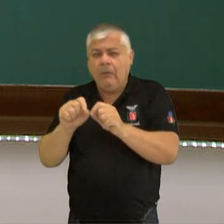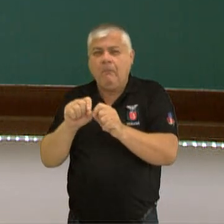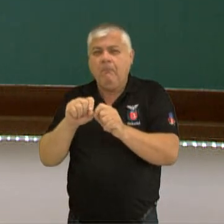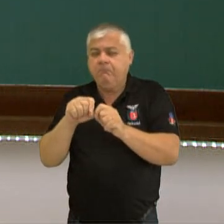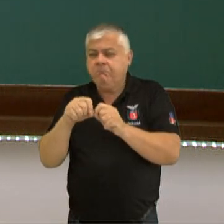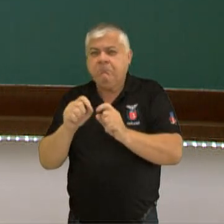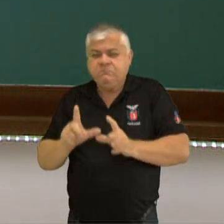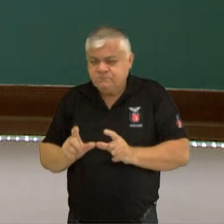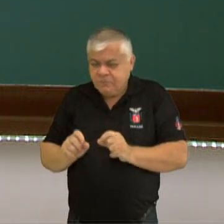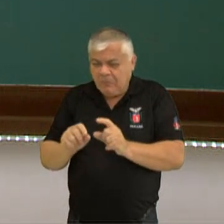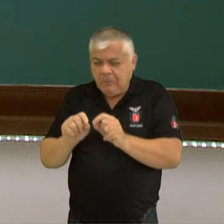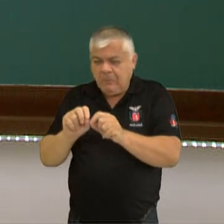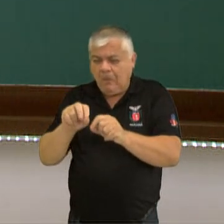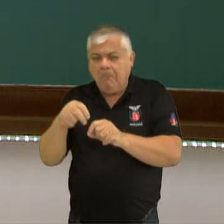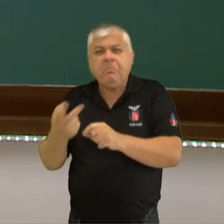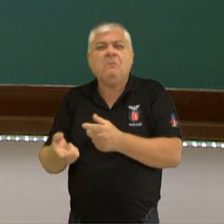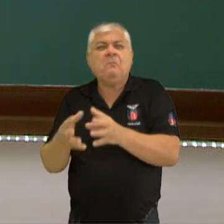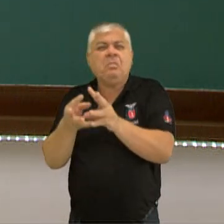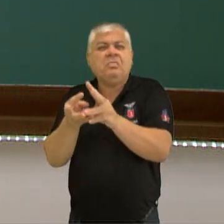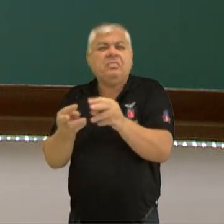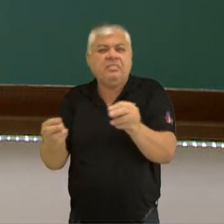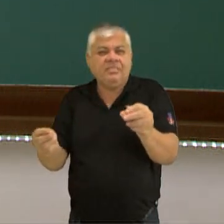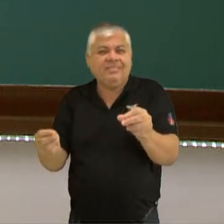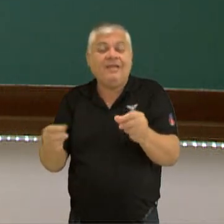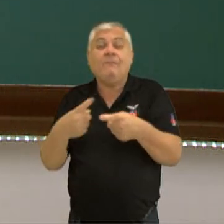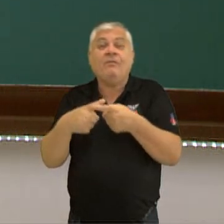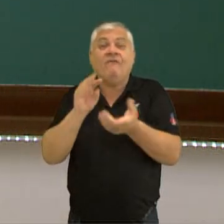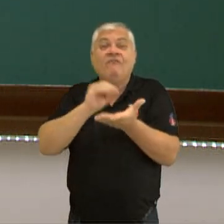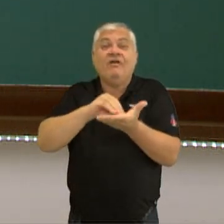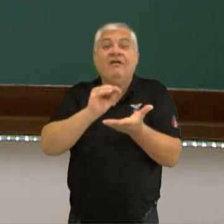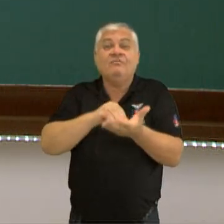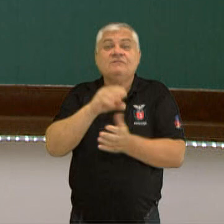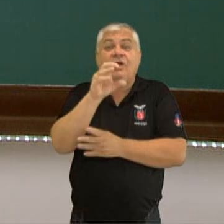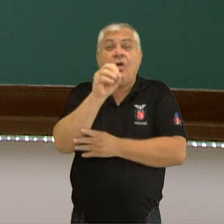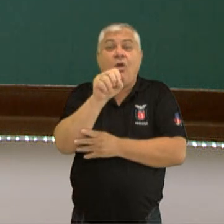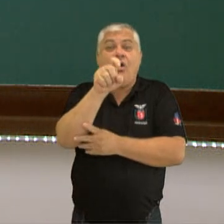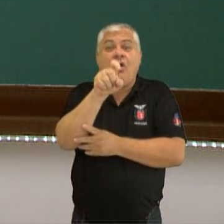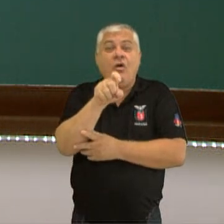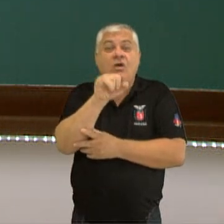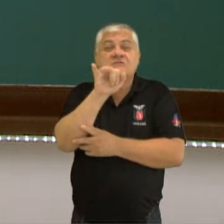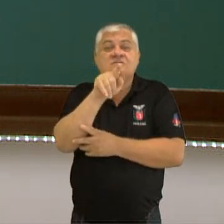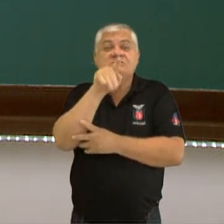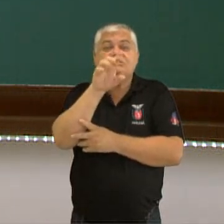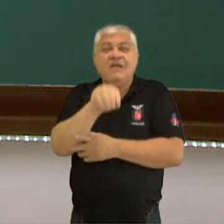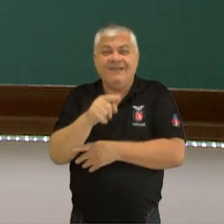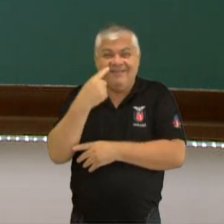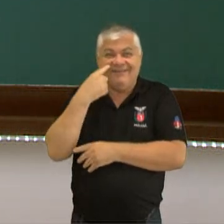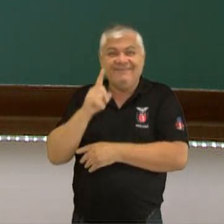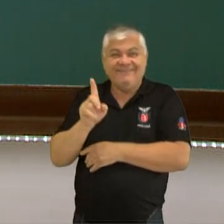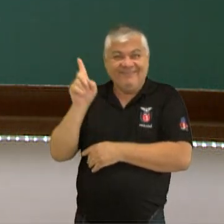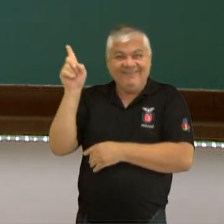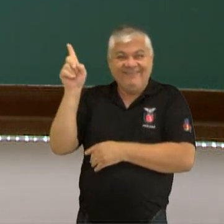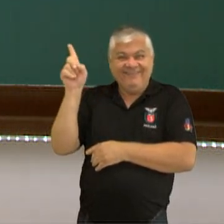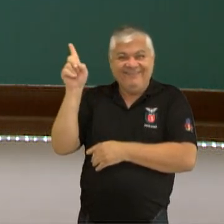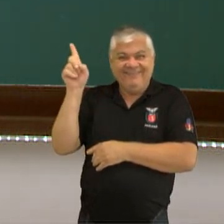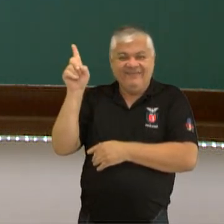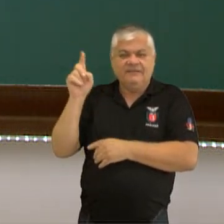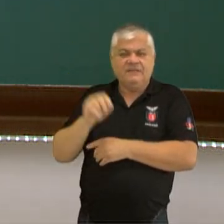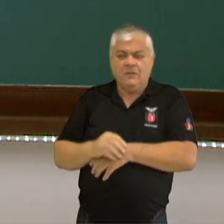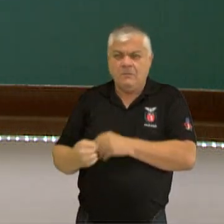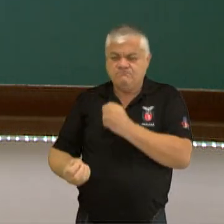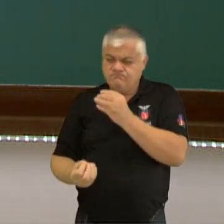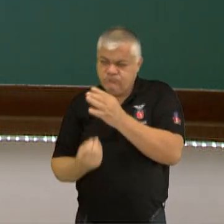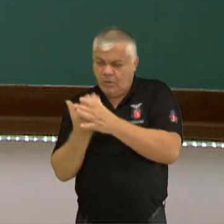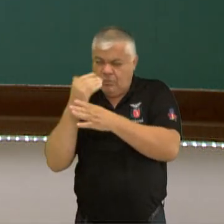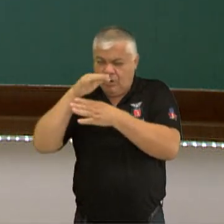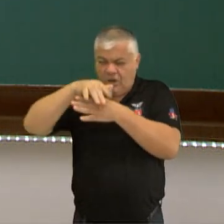primeiros compostos orgânicos. Então, se a gente também percebe nesta imagem, nessa representação desses vulcões